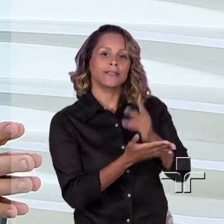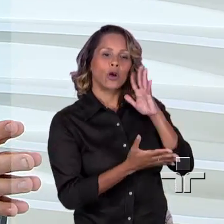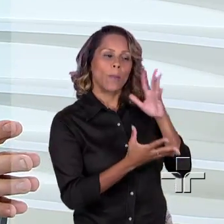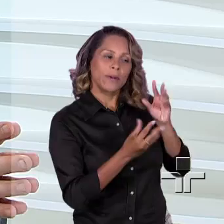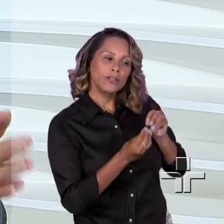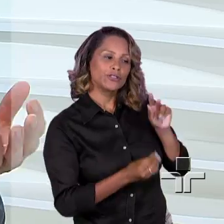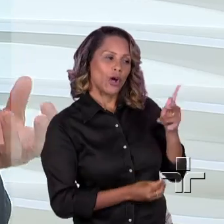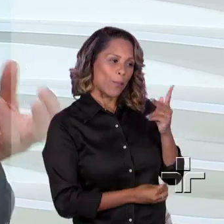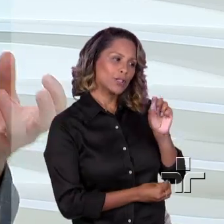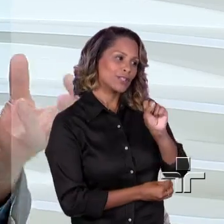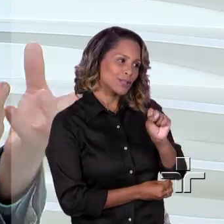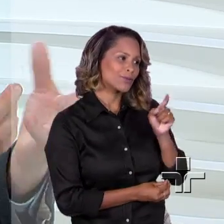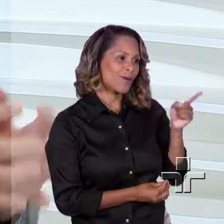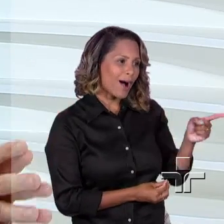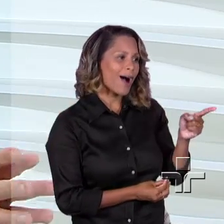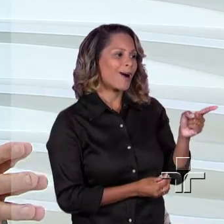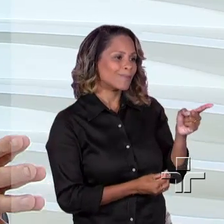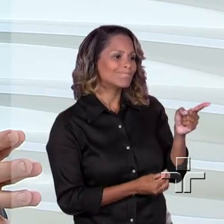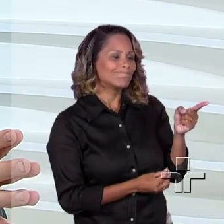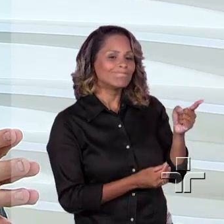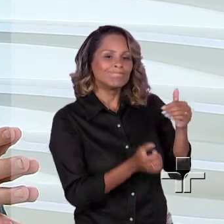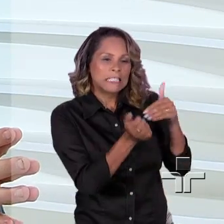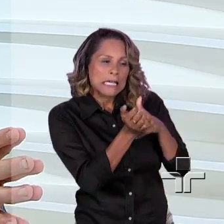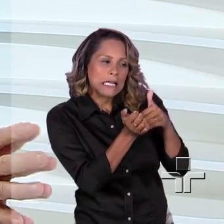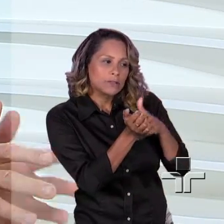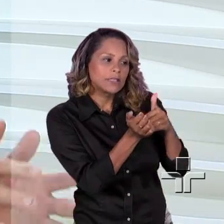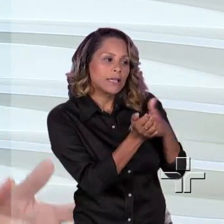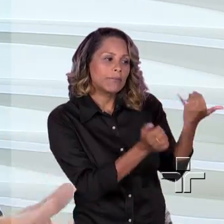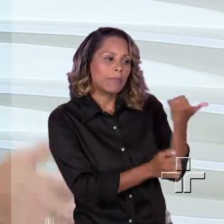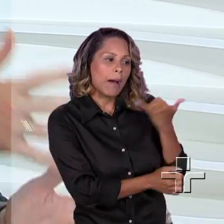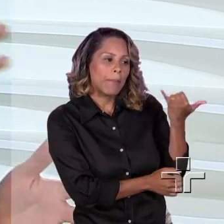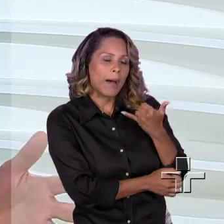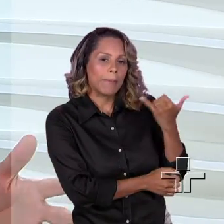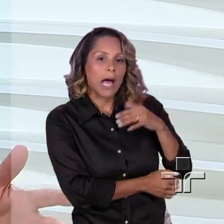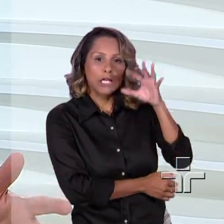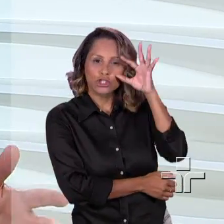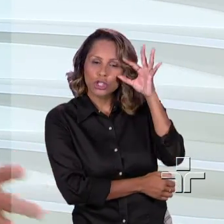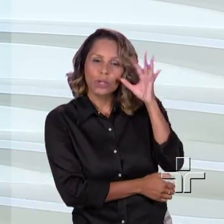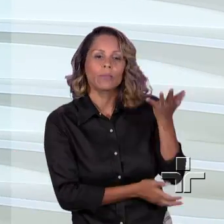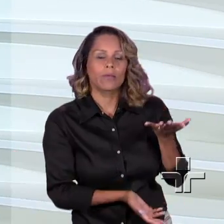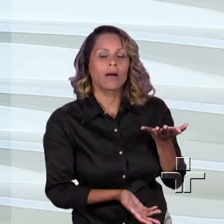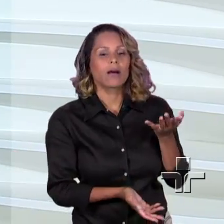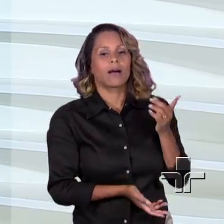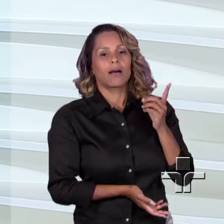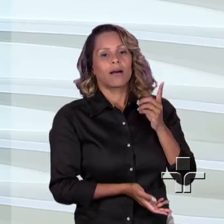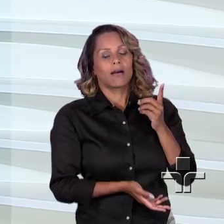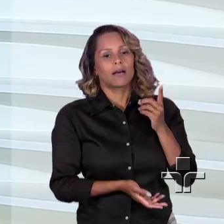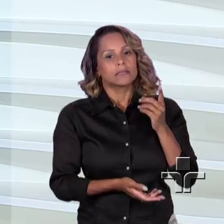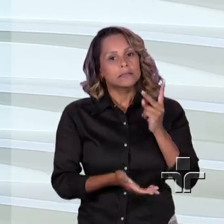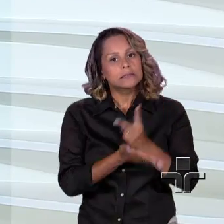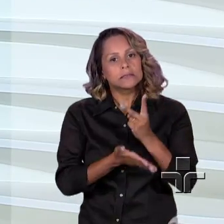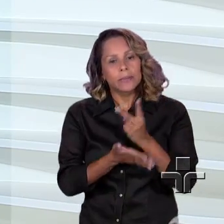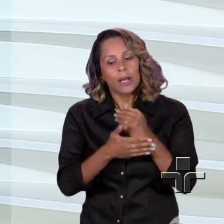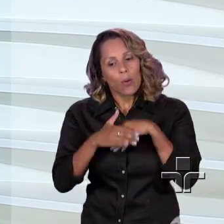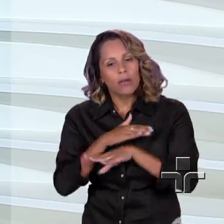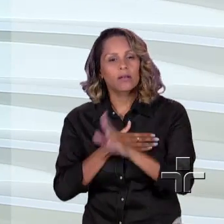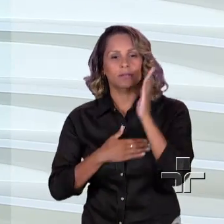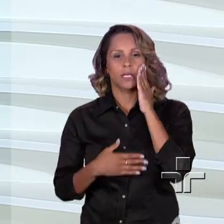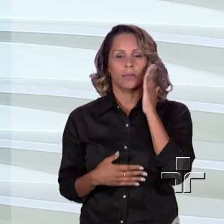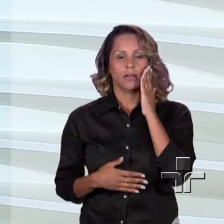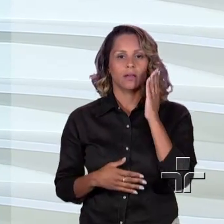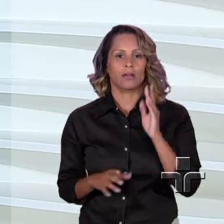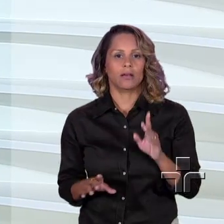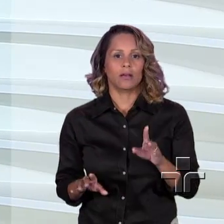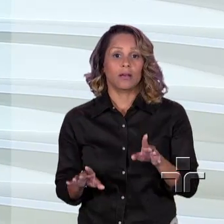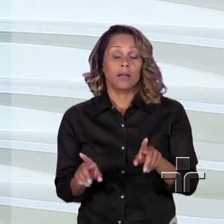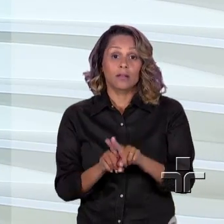de ser homossexual e não podia atualizar esses desejos. A Dilma que eu conheci em 2016 é uma pessoa totalmente diferente